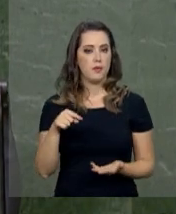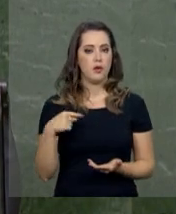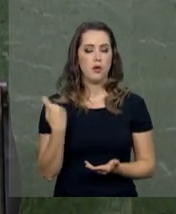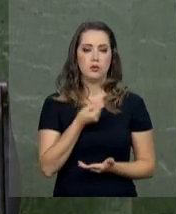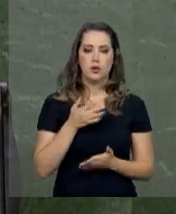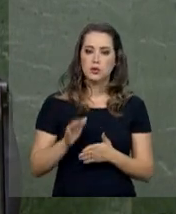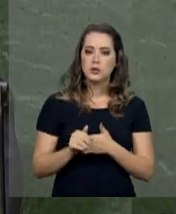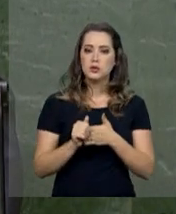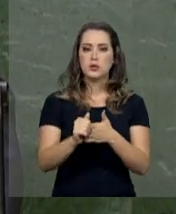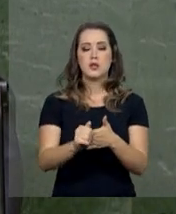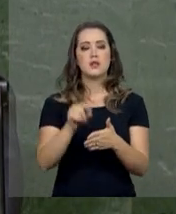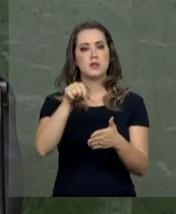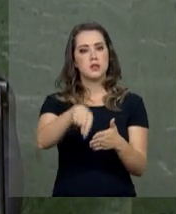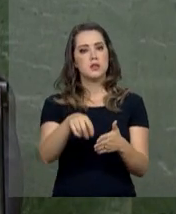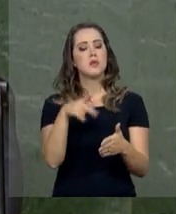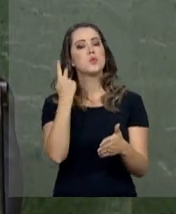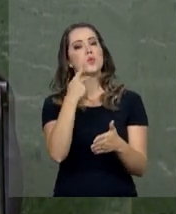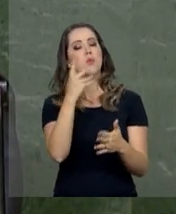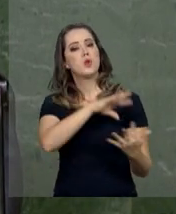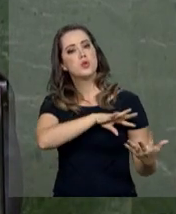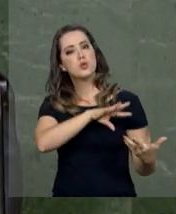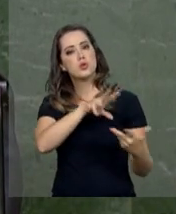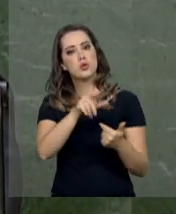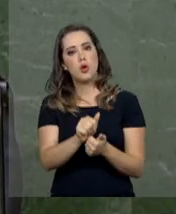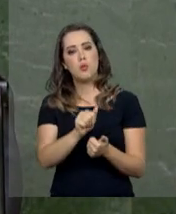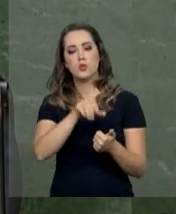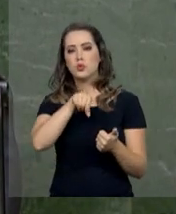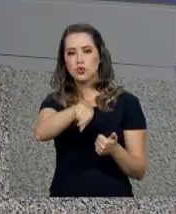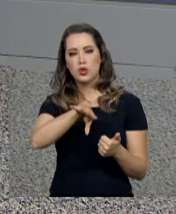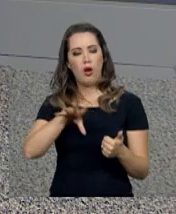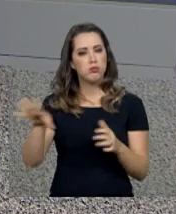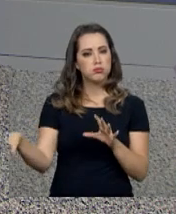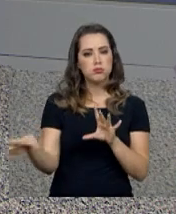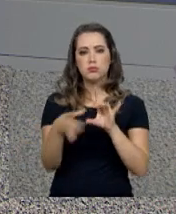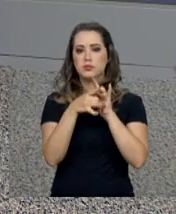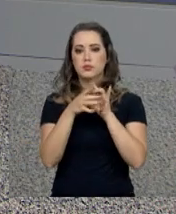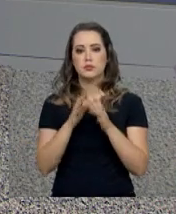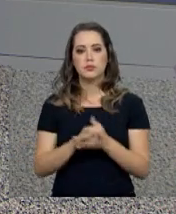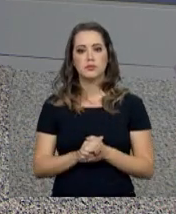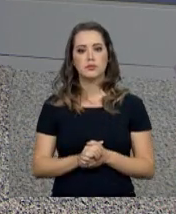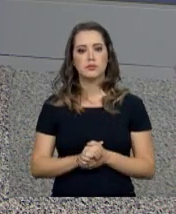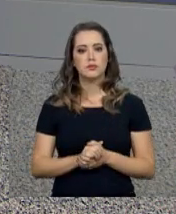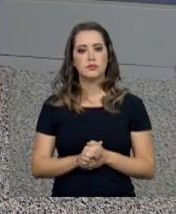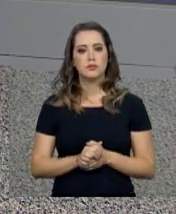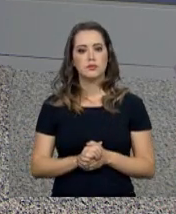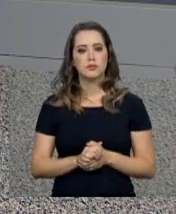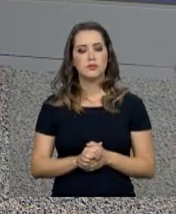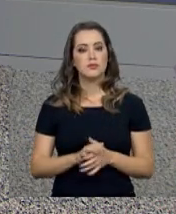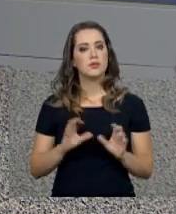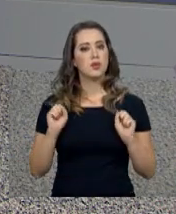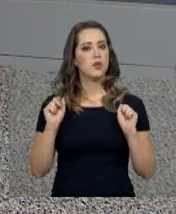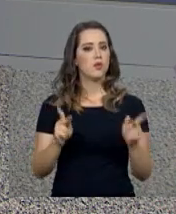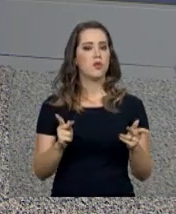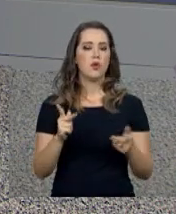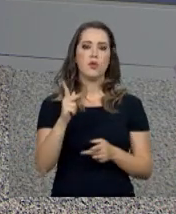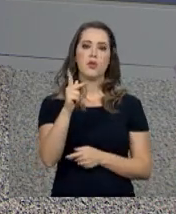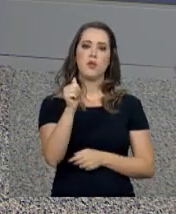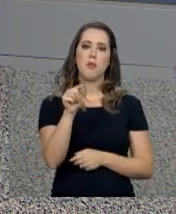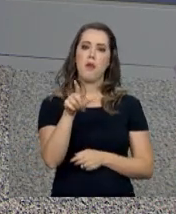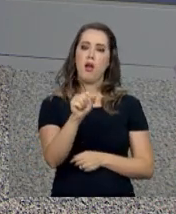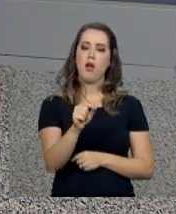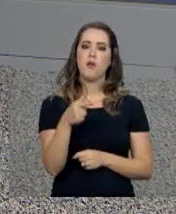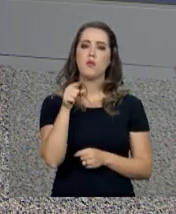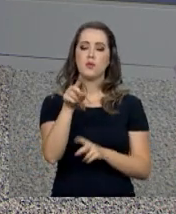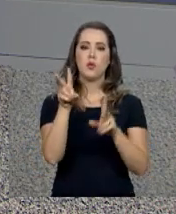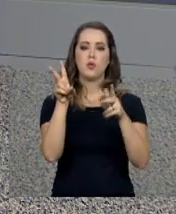uma política externa universalista então ok paulo la sálvia além